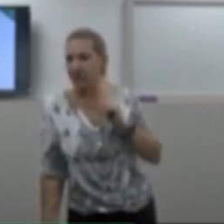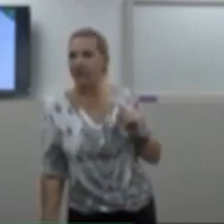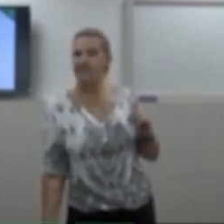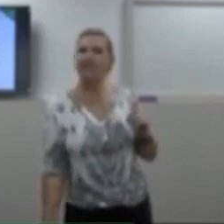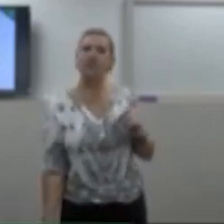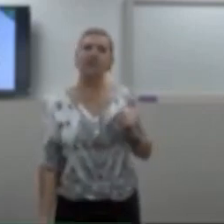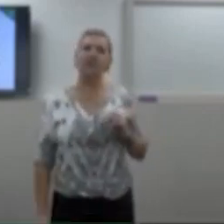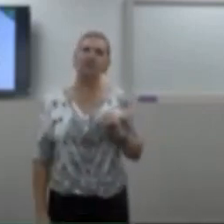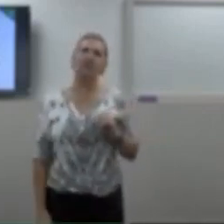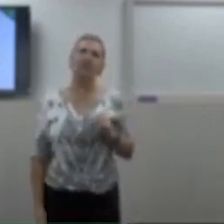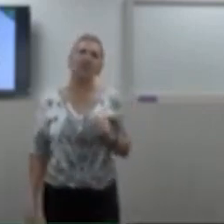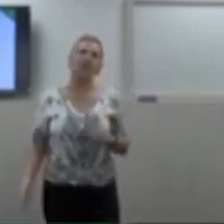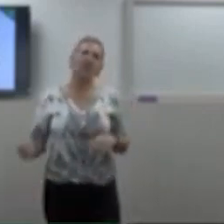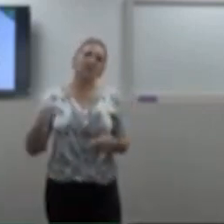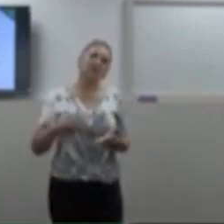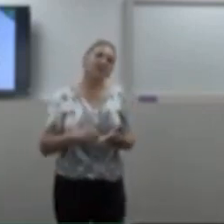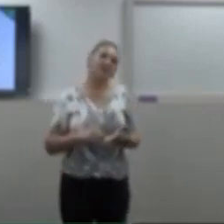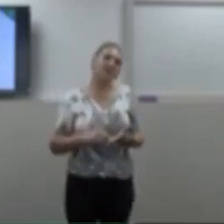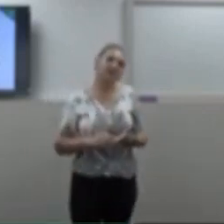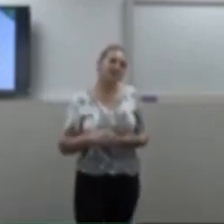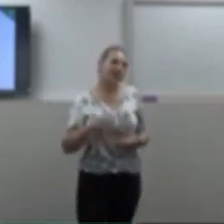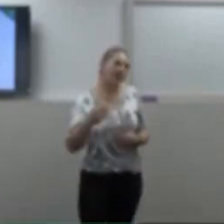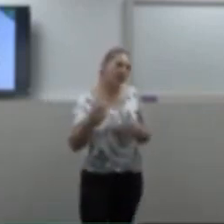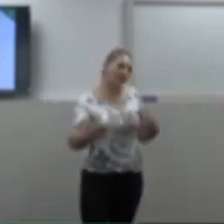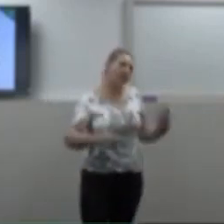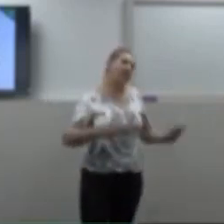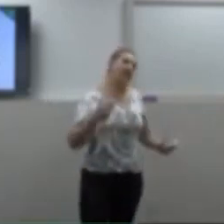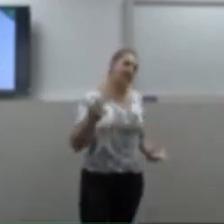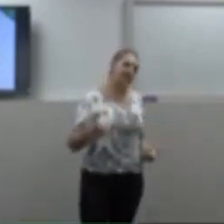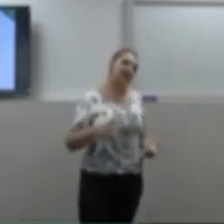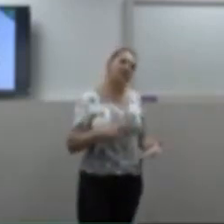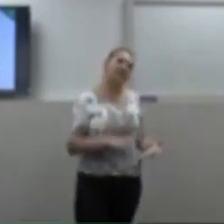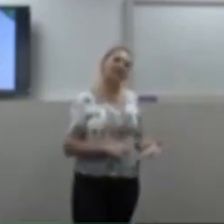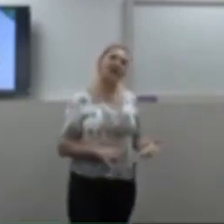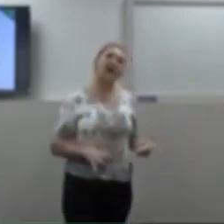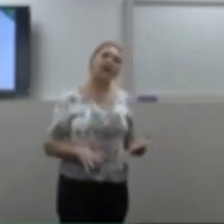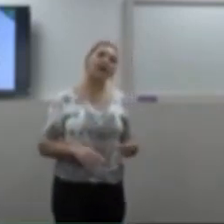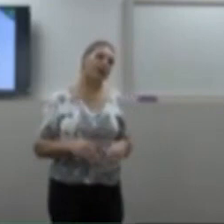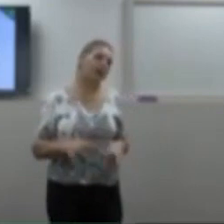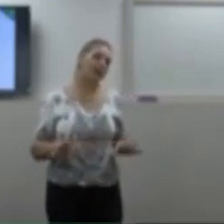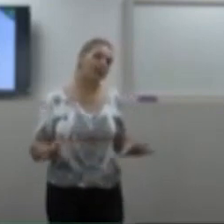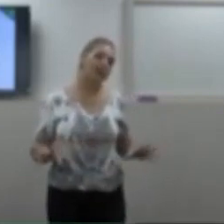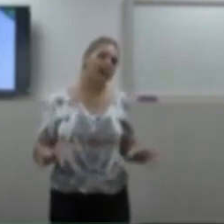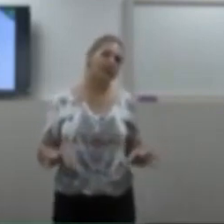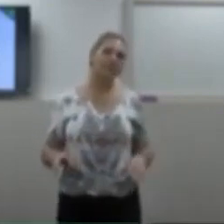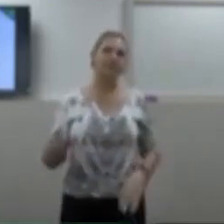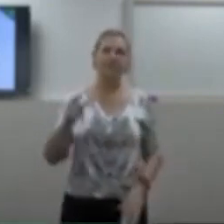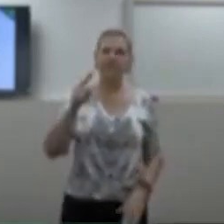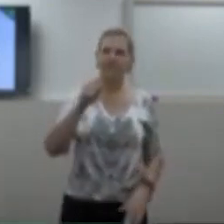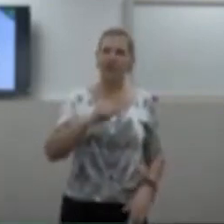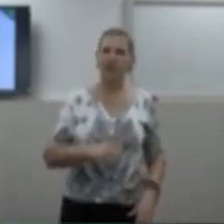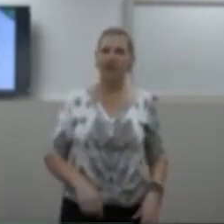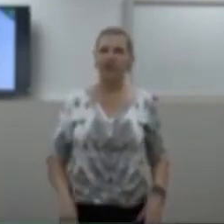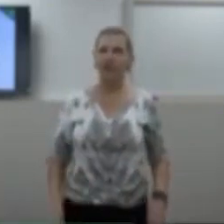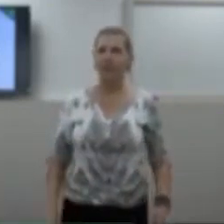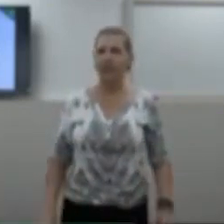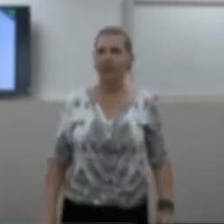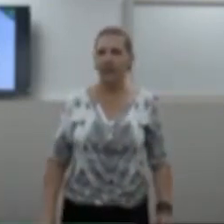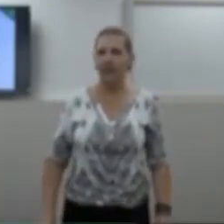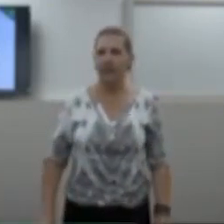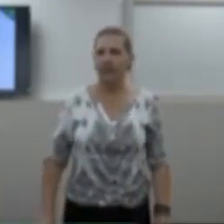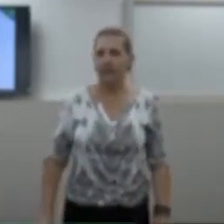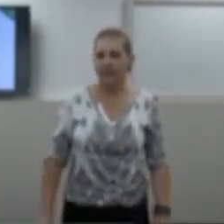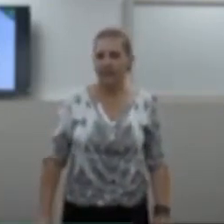uma tarefinha que vai ser deixada para você. Se você quiser, como você tem acesso a essa aula gravada, você volta aí